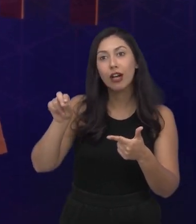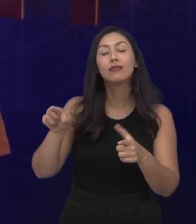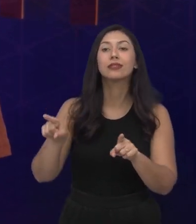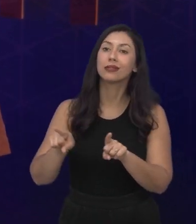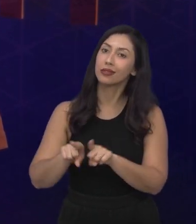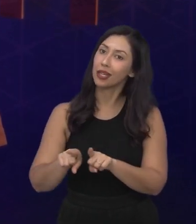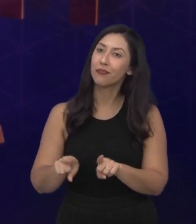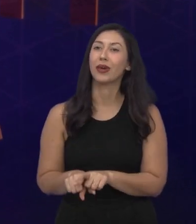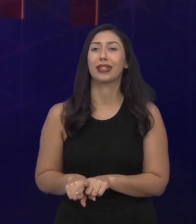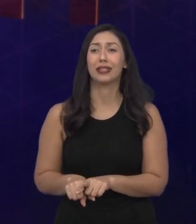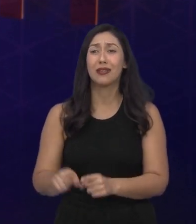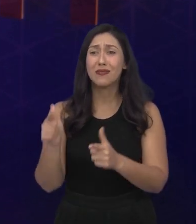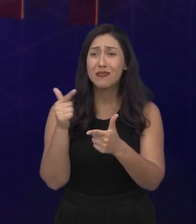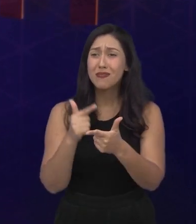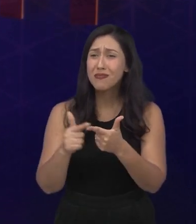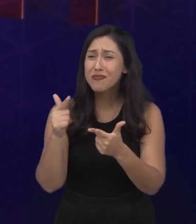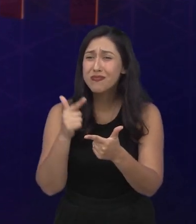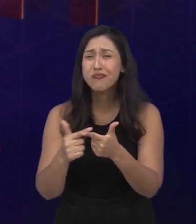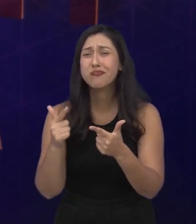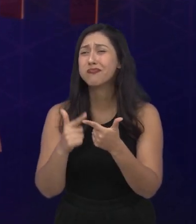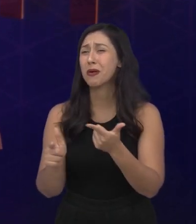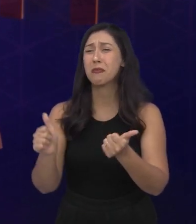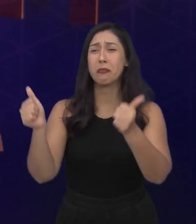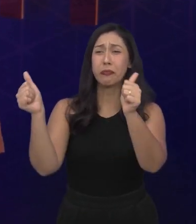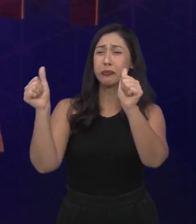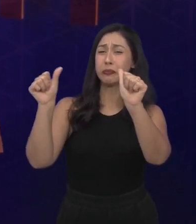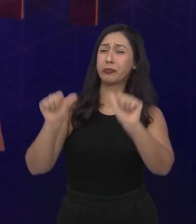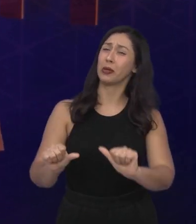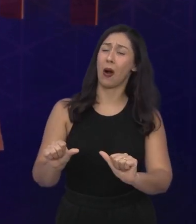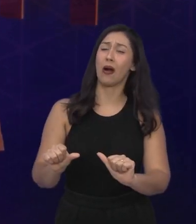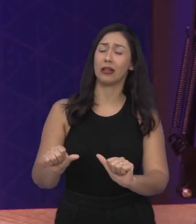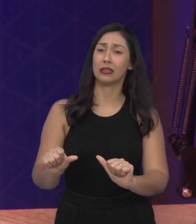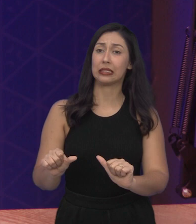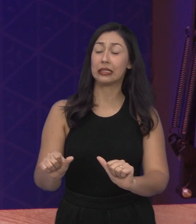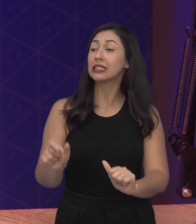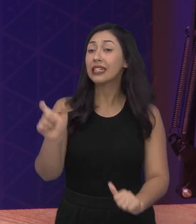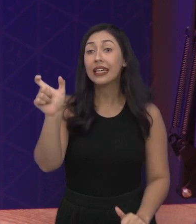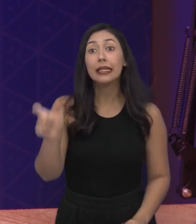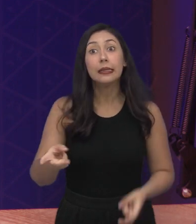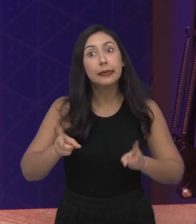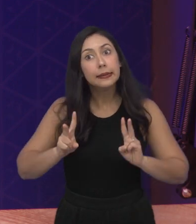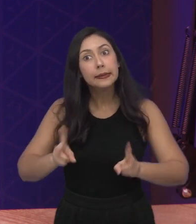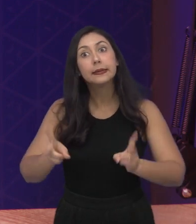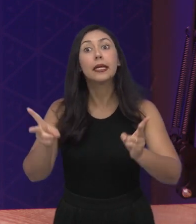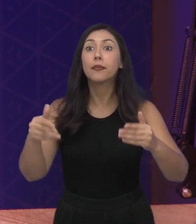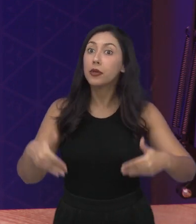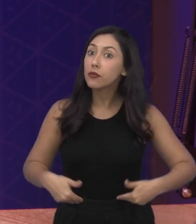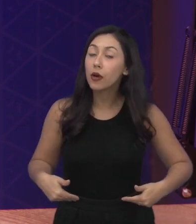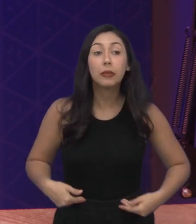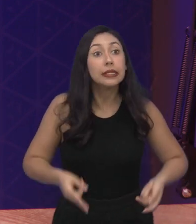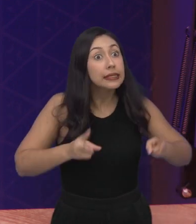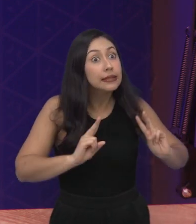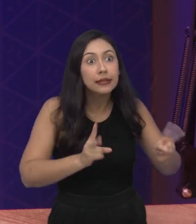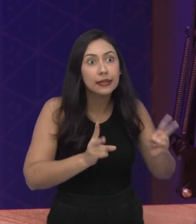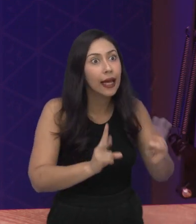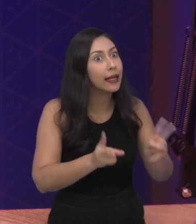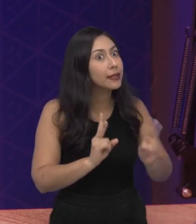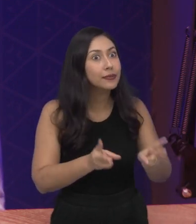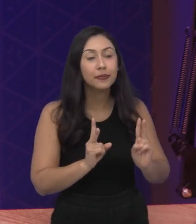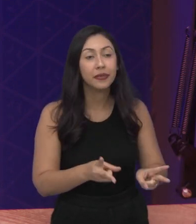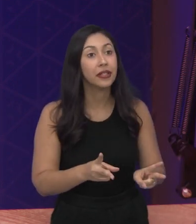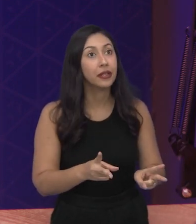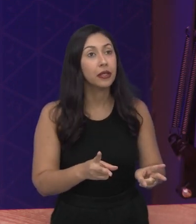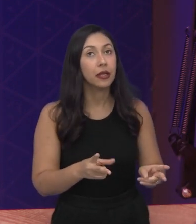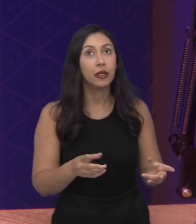e o Chaves, que o maior problema é que ele tá sempre com fome. Sempre com